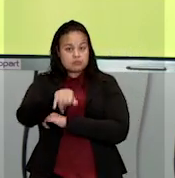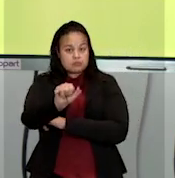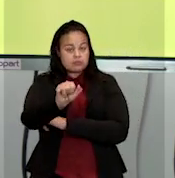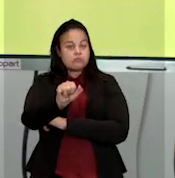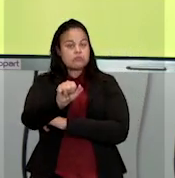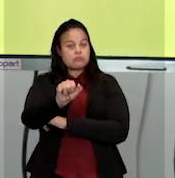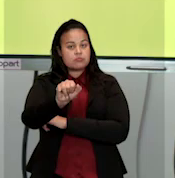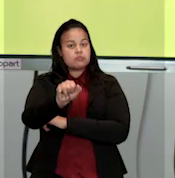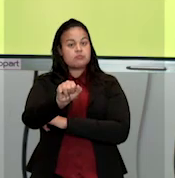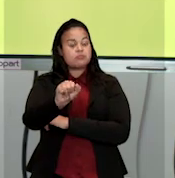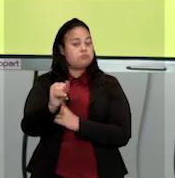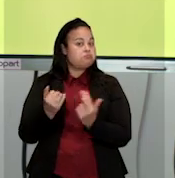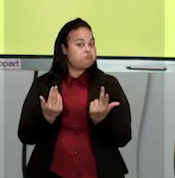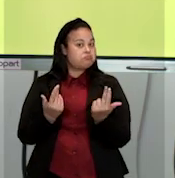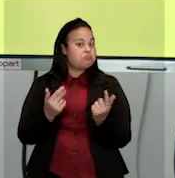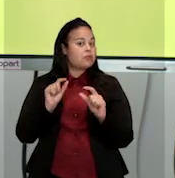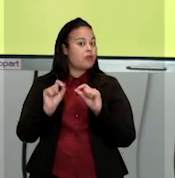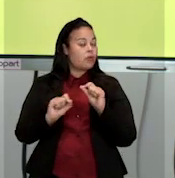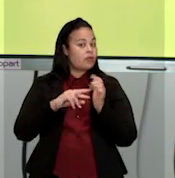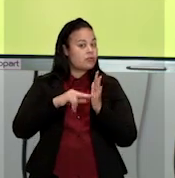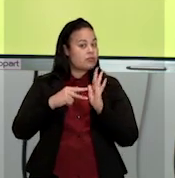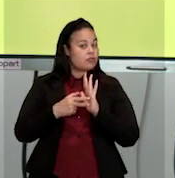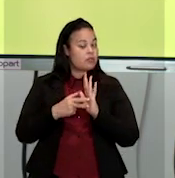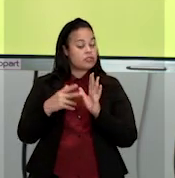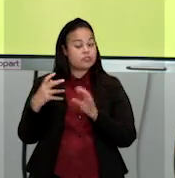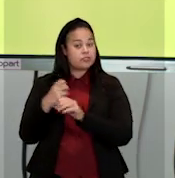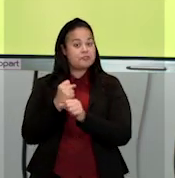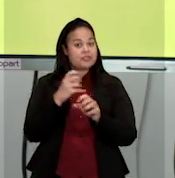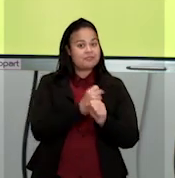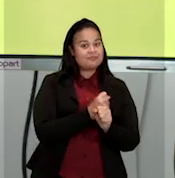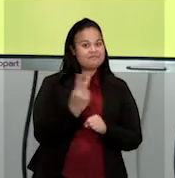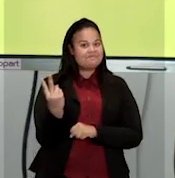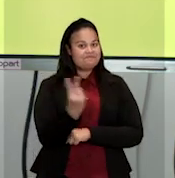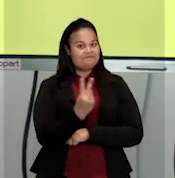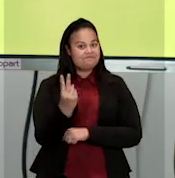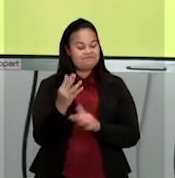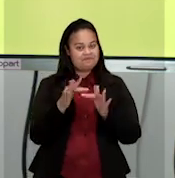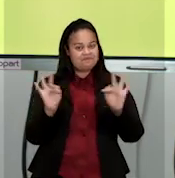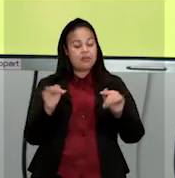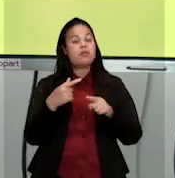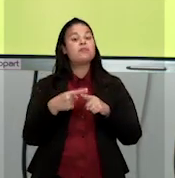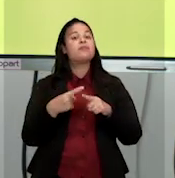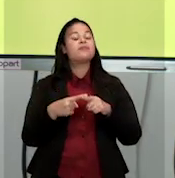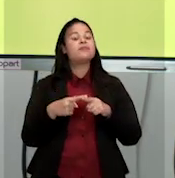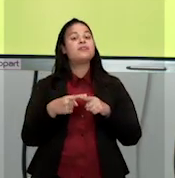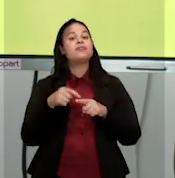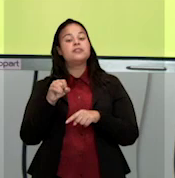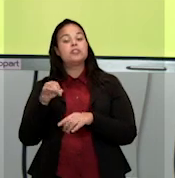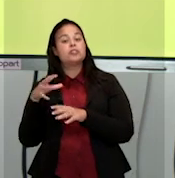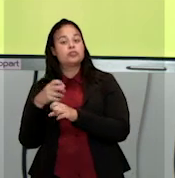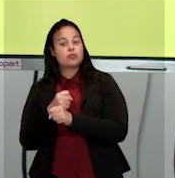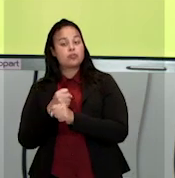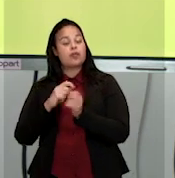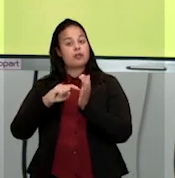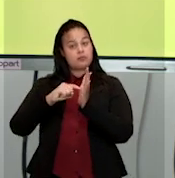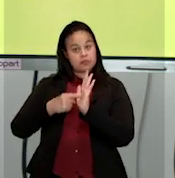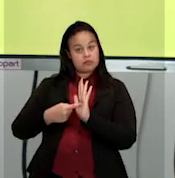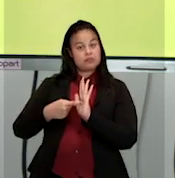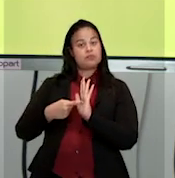Isso é o mesmo que dizer o seguinte, que eu estou fazendo a soma dessas duas funções. Por quê? Porque quando eu somo, quando eu